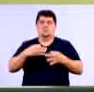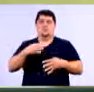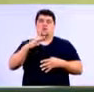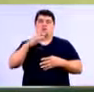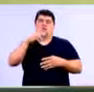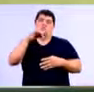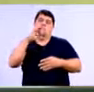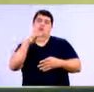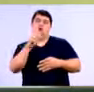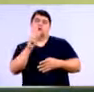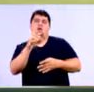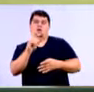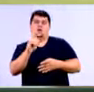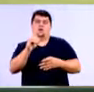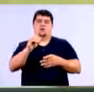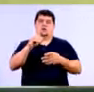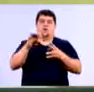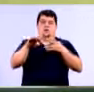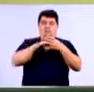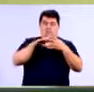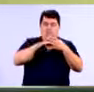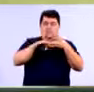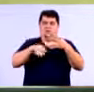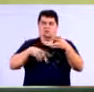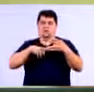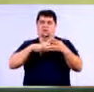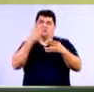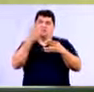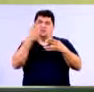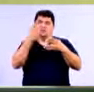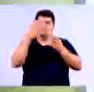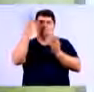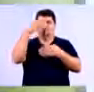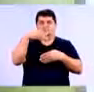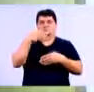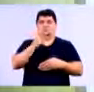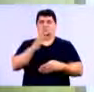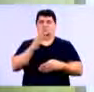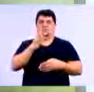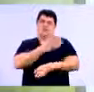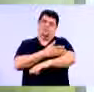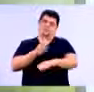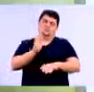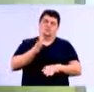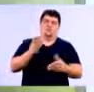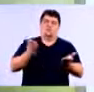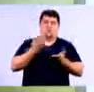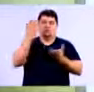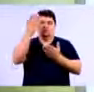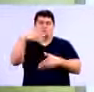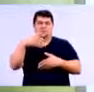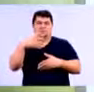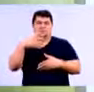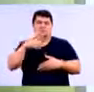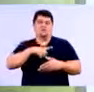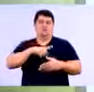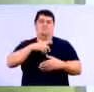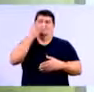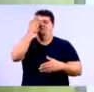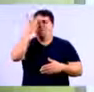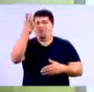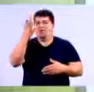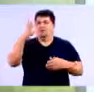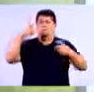O intervalo, depois as duas avaliações. Os alunos já estão acostumados, professor. Já, né? Já. E, pessoal, nossa avaliação está mega tranquila.